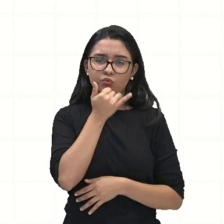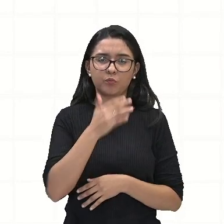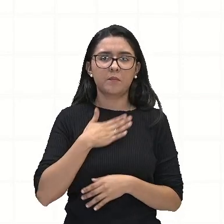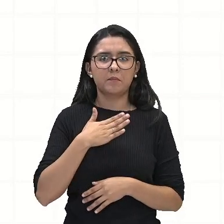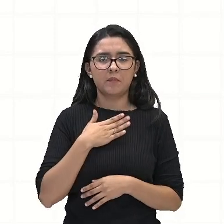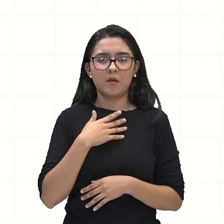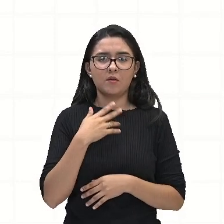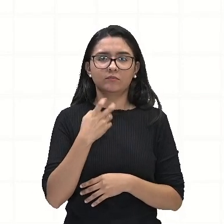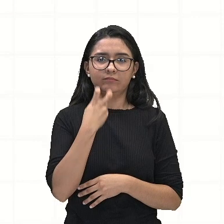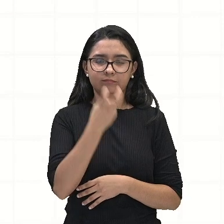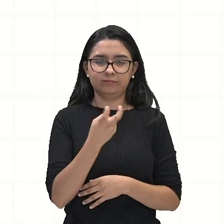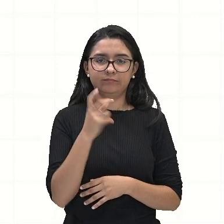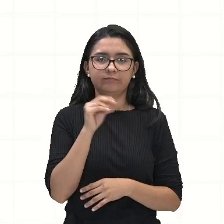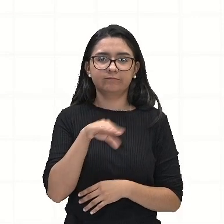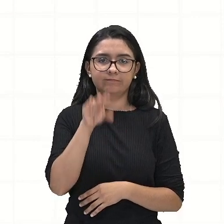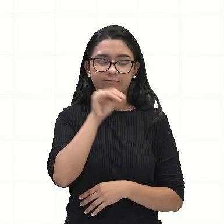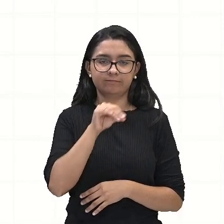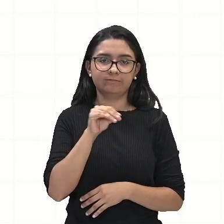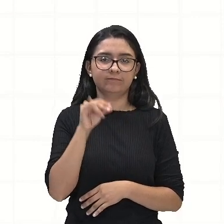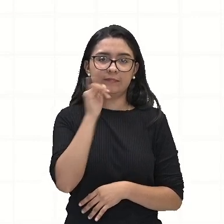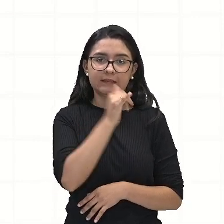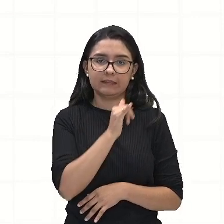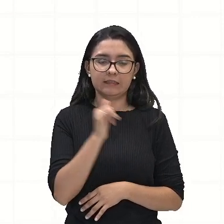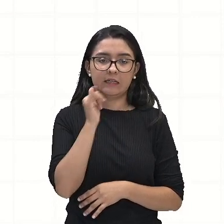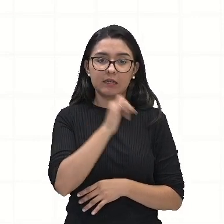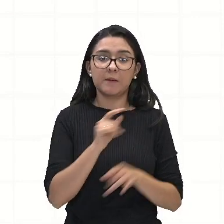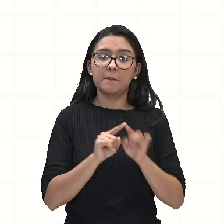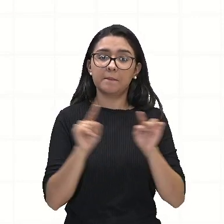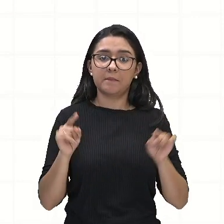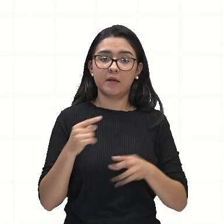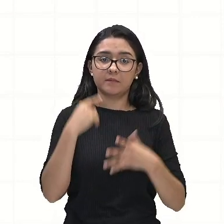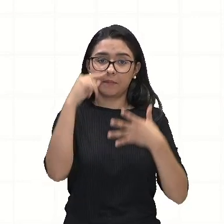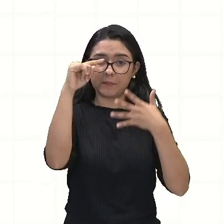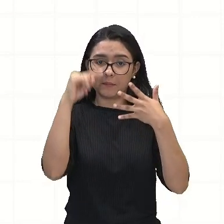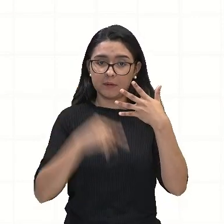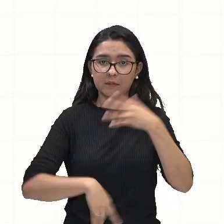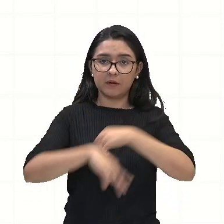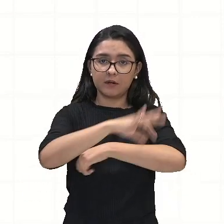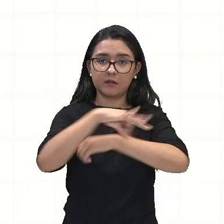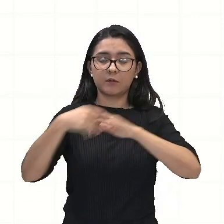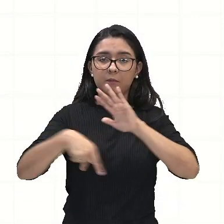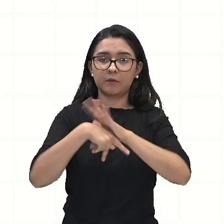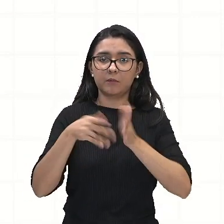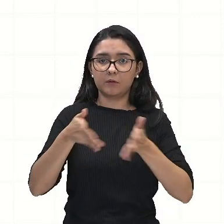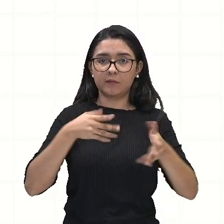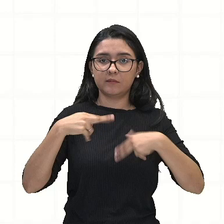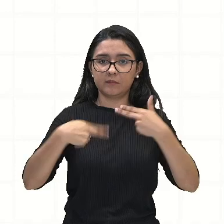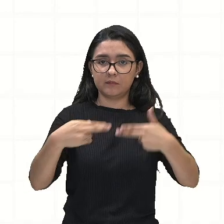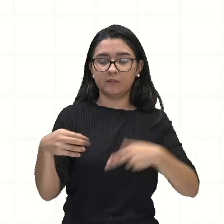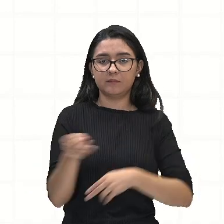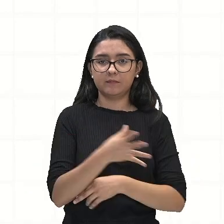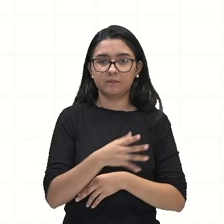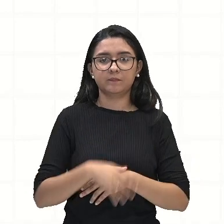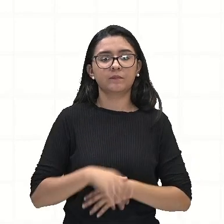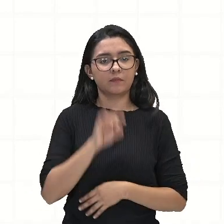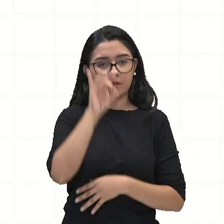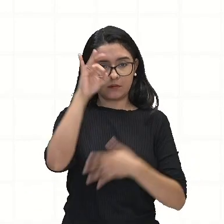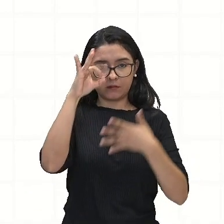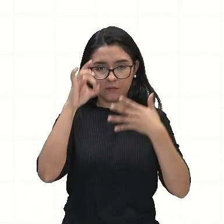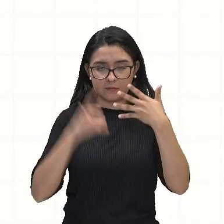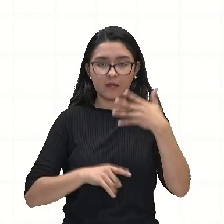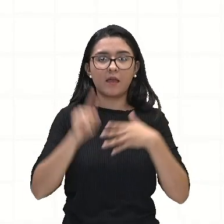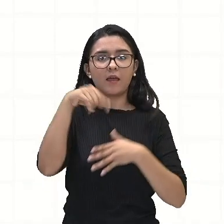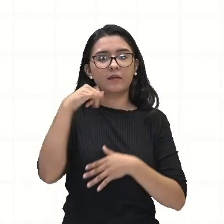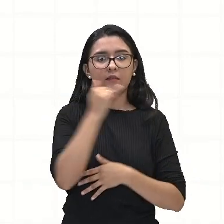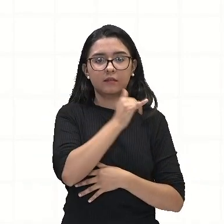porque eu estou um pouco enferrujada, tá? Mas esses aí são arquitetos renascentistas e eles eram italianos. Vamos